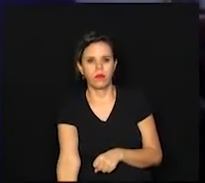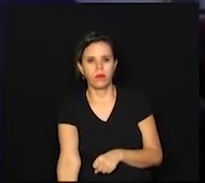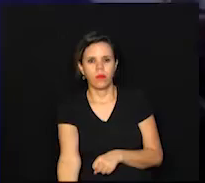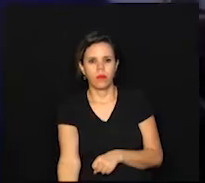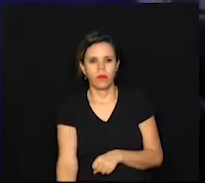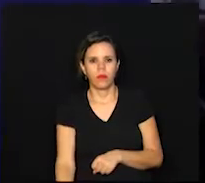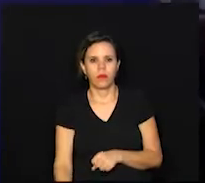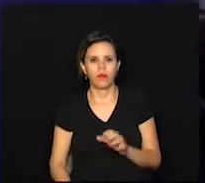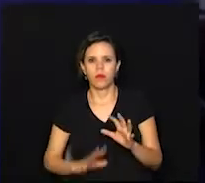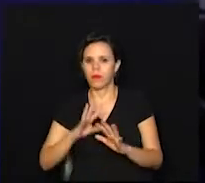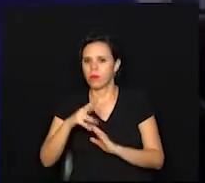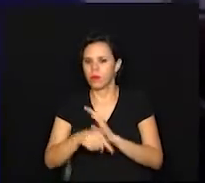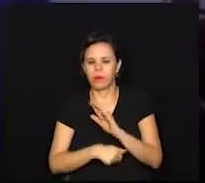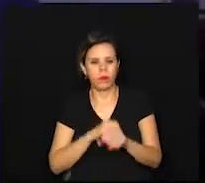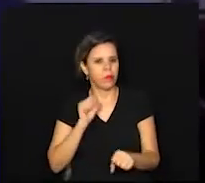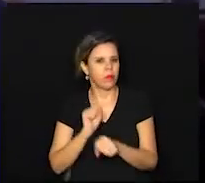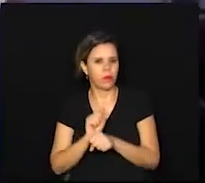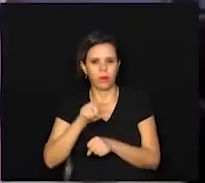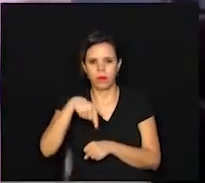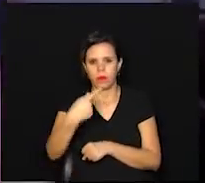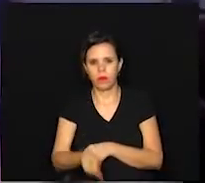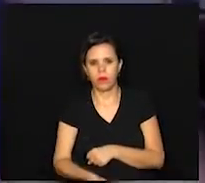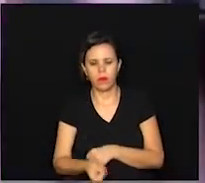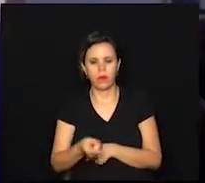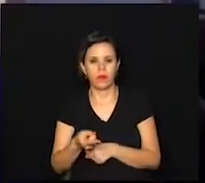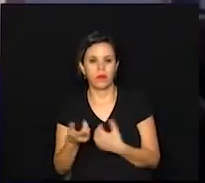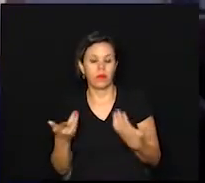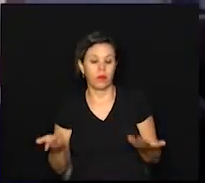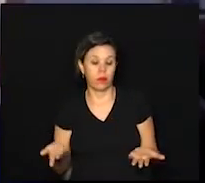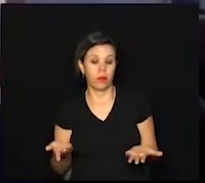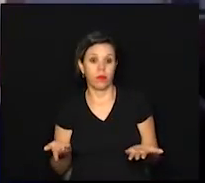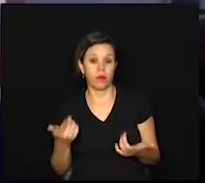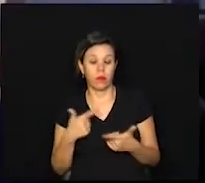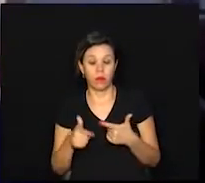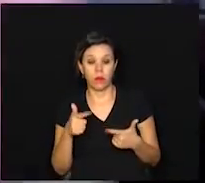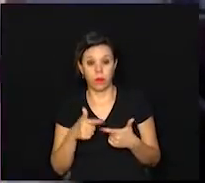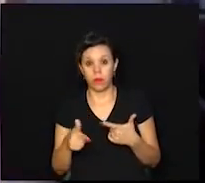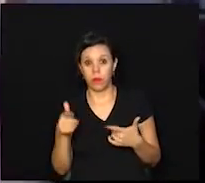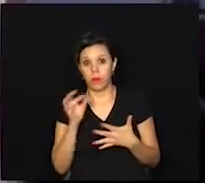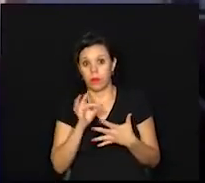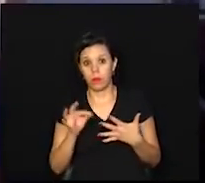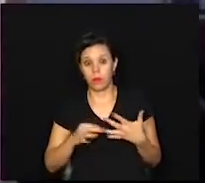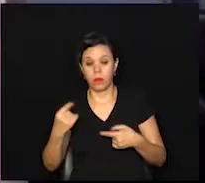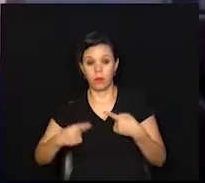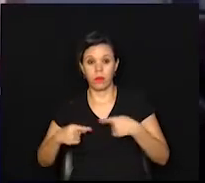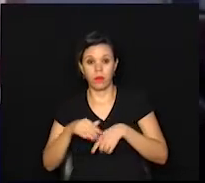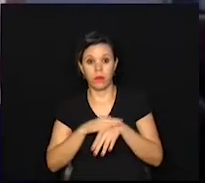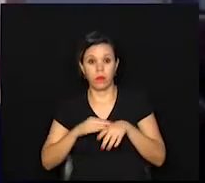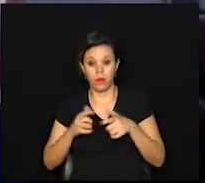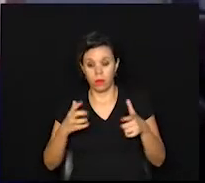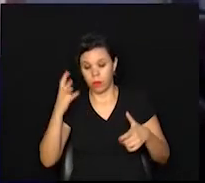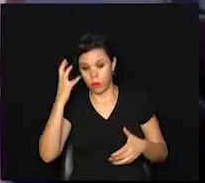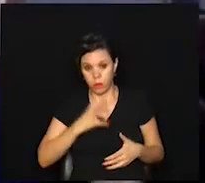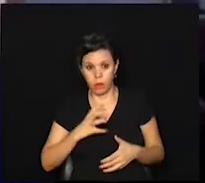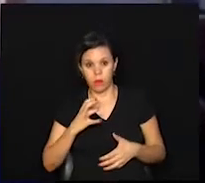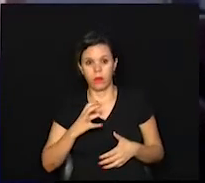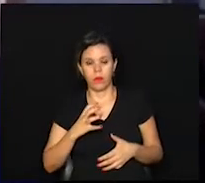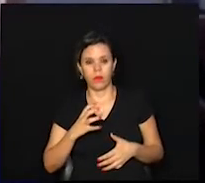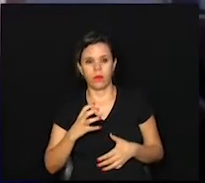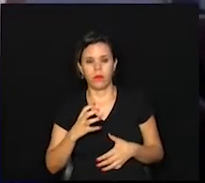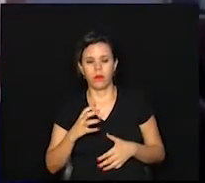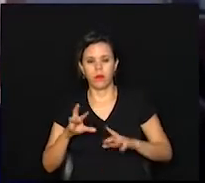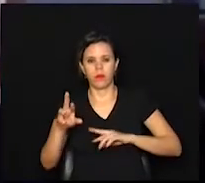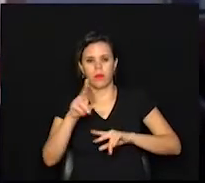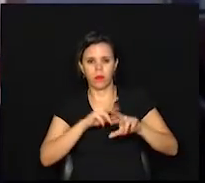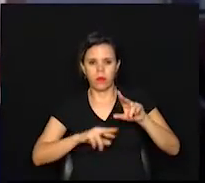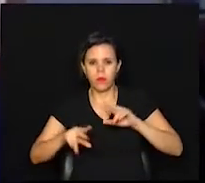meio ambiente não espera para depois, né? Quer dizer, essas questões. Nós temos que discutir de forma mais séria a questão da